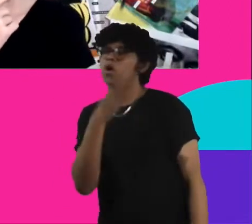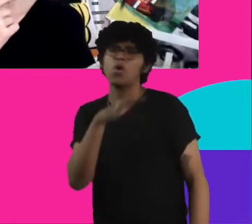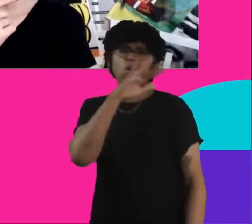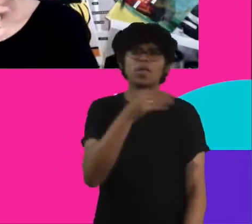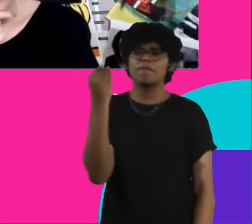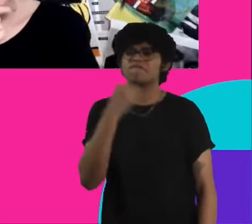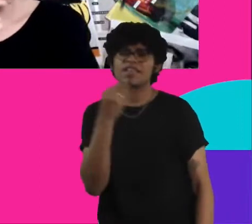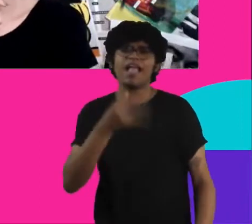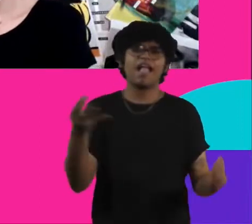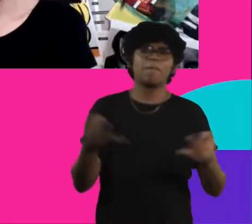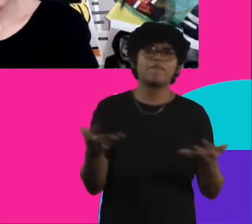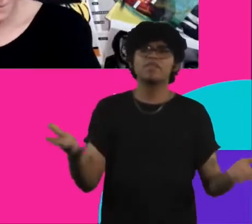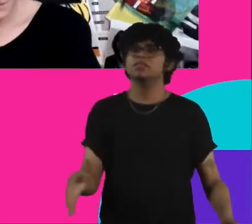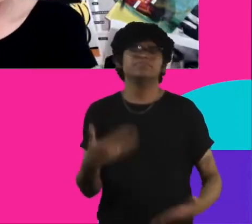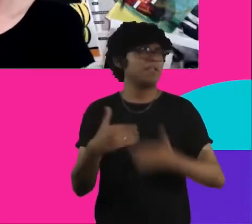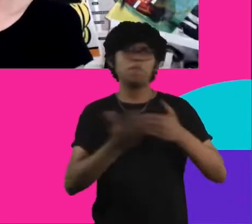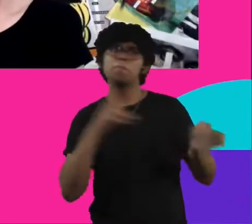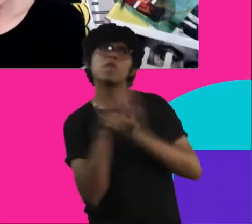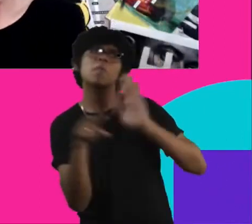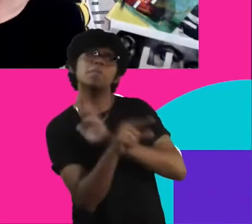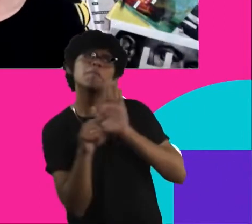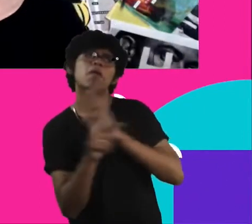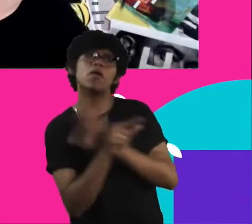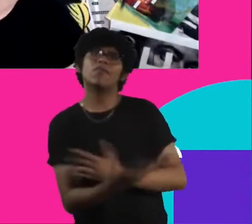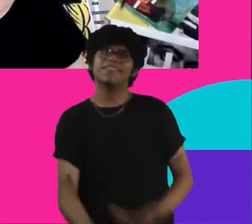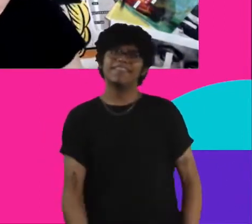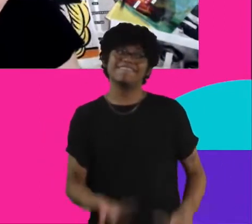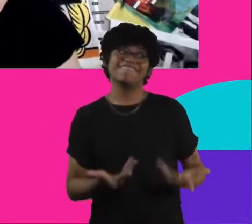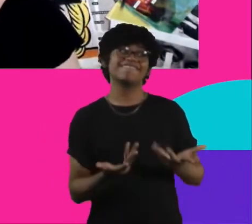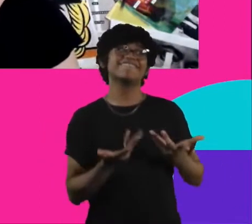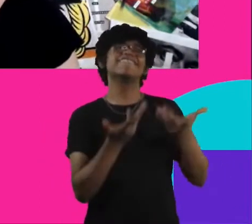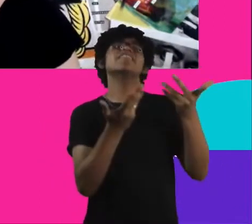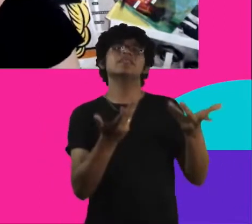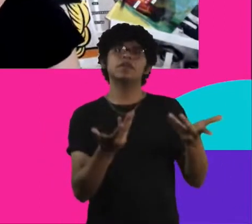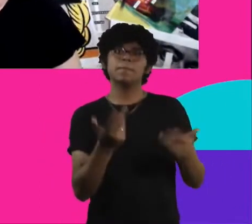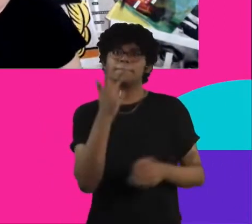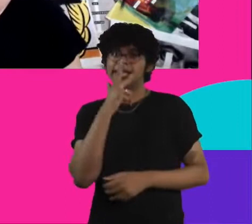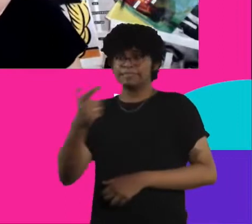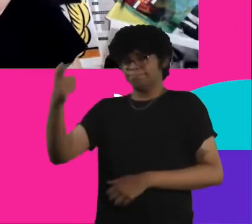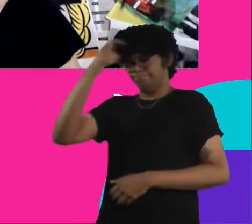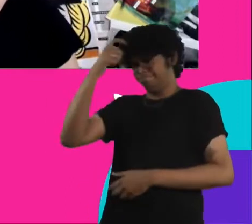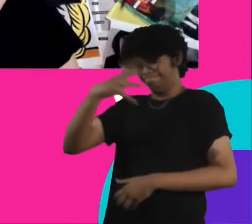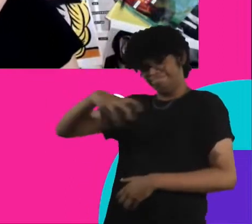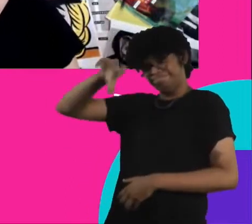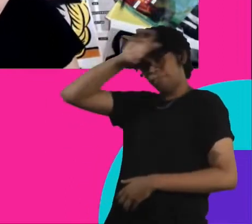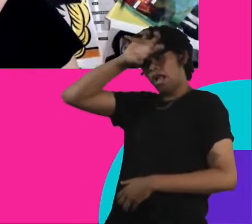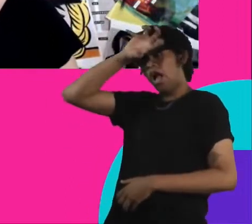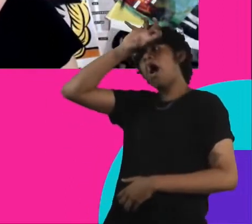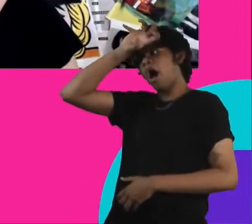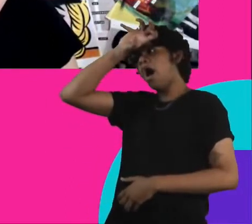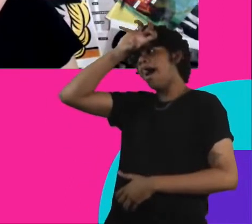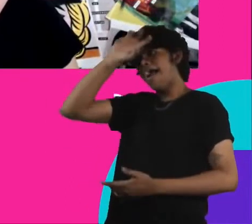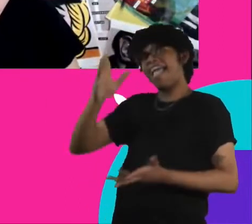bem feita, não importa. Faça perguntas, faça perguntas, faça perguntas. E isso incutiu na cabeça dele esse pensamento de